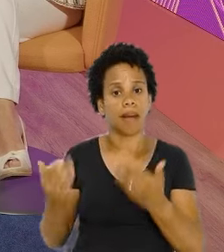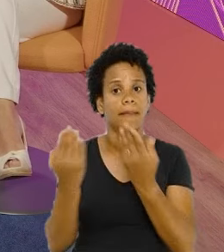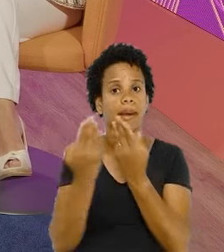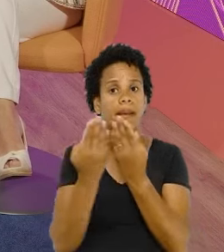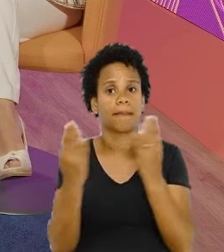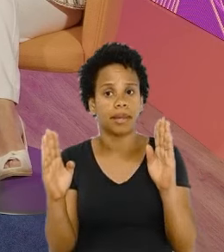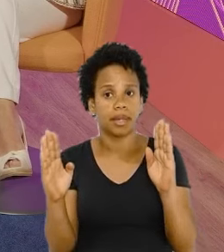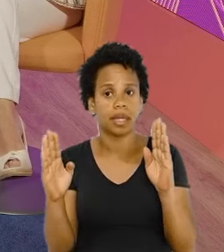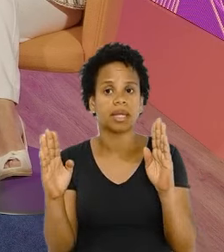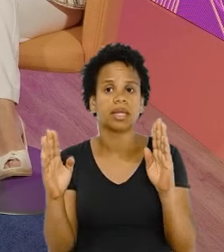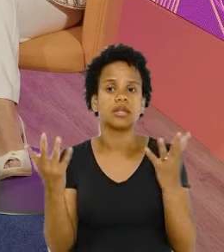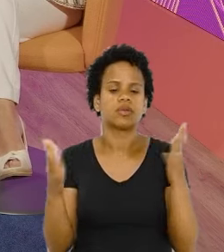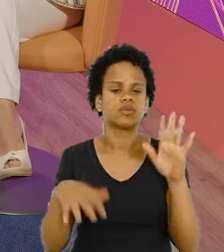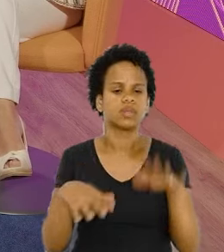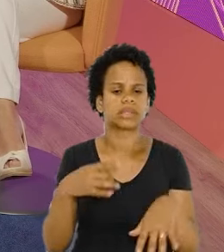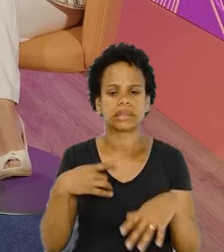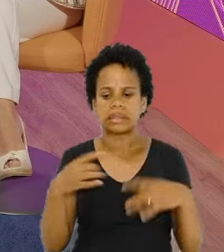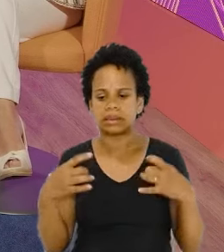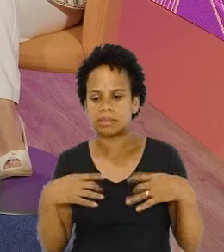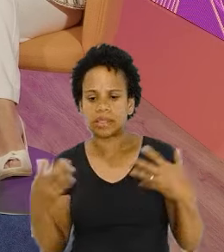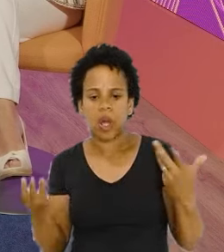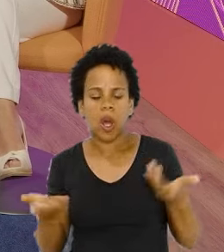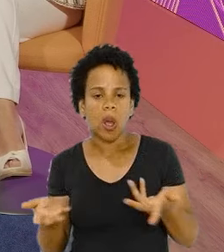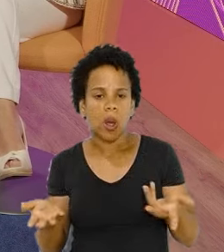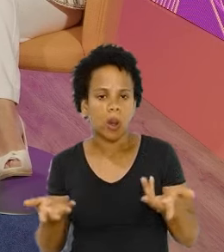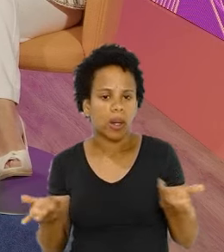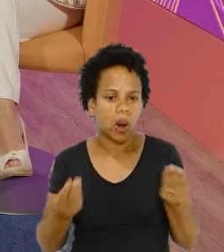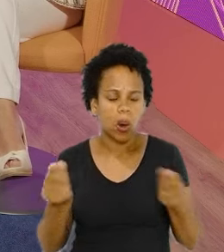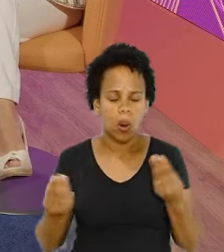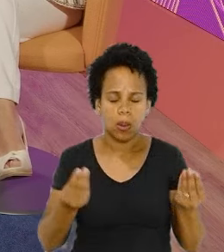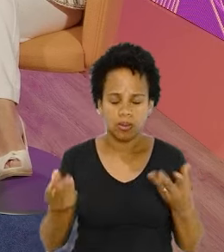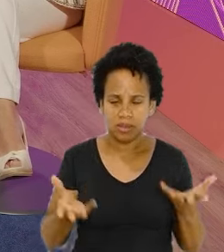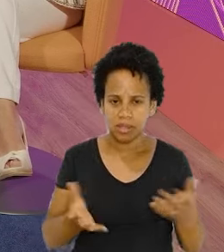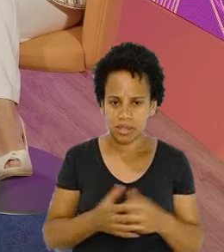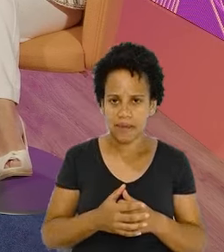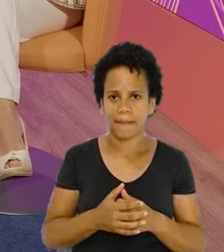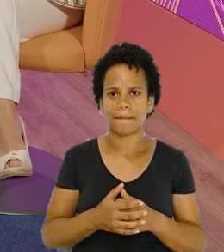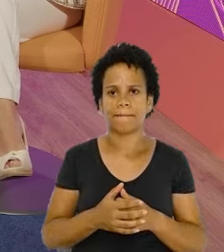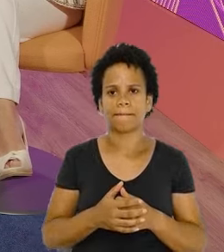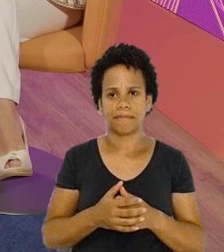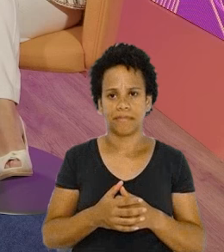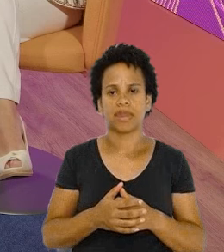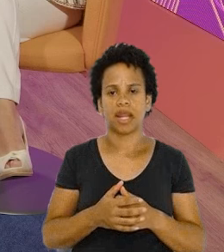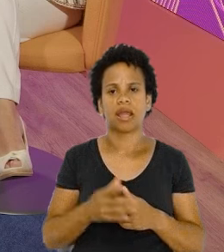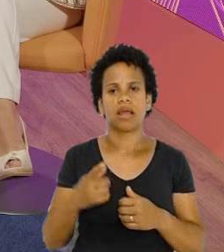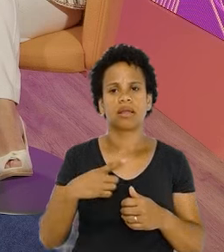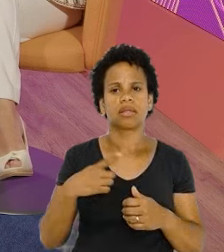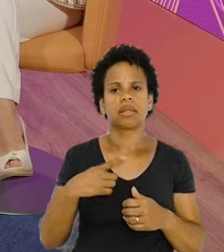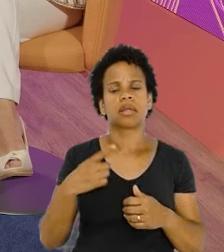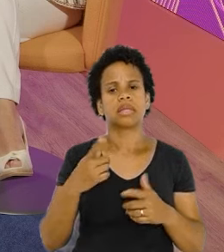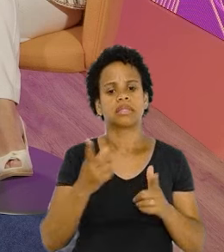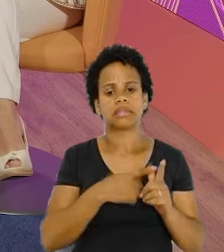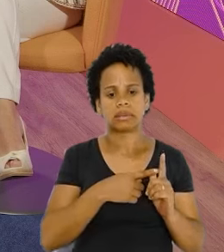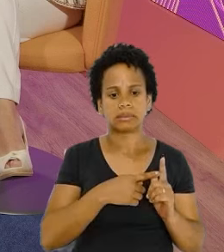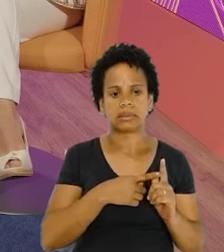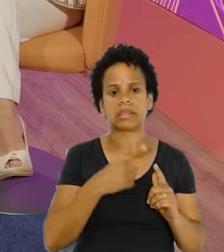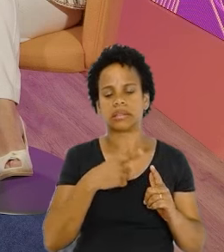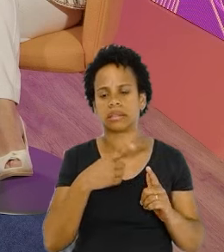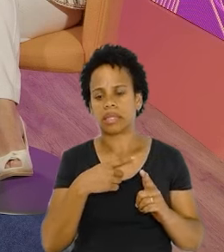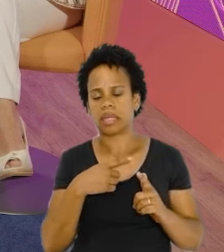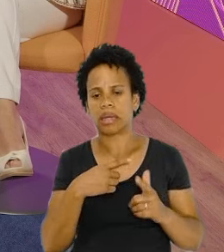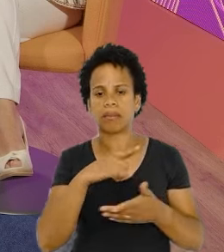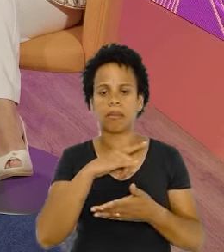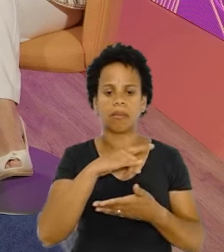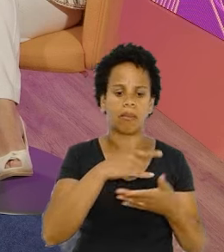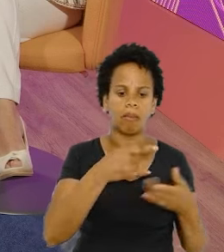hoje começa a vir aquele medo né e agora né as coisas as dívidas estão começando a aparecer a o os